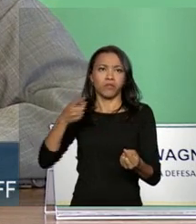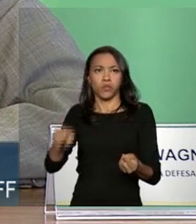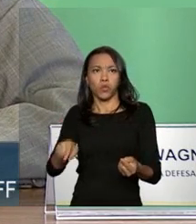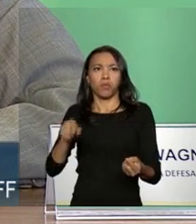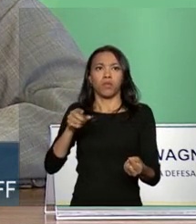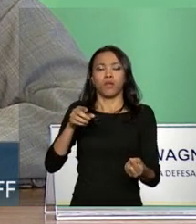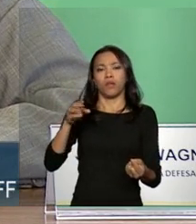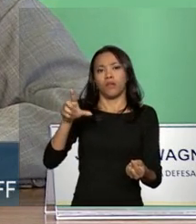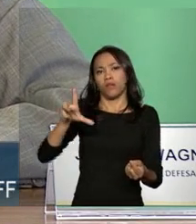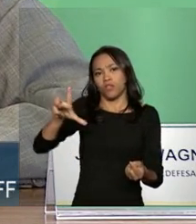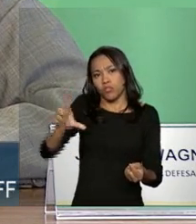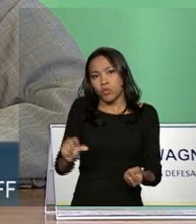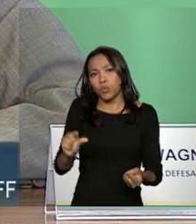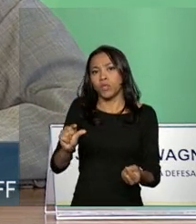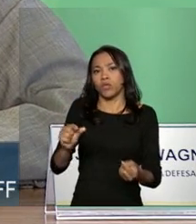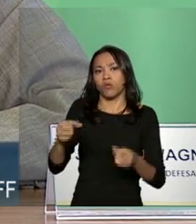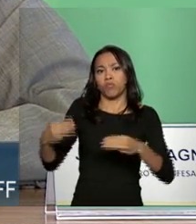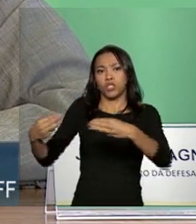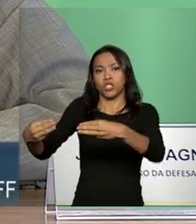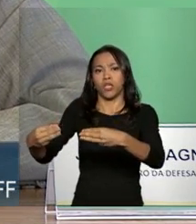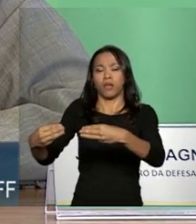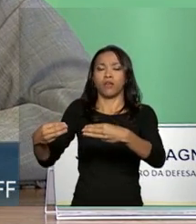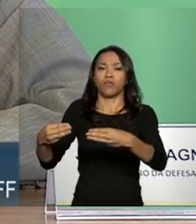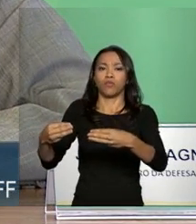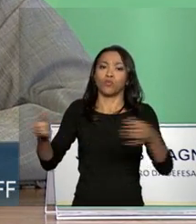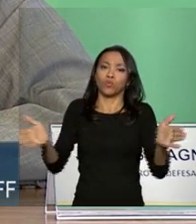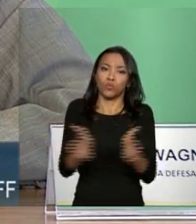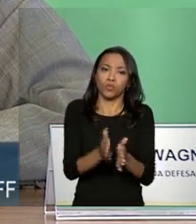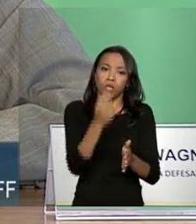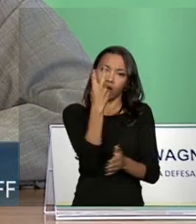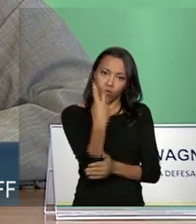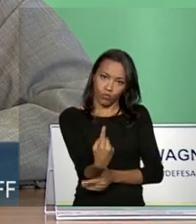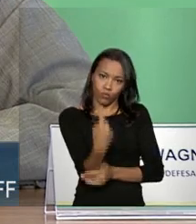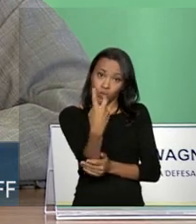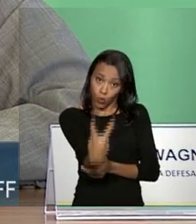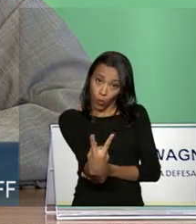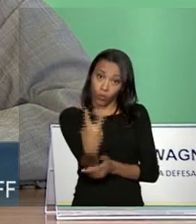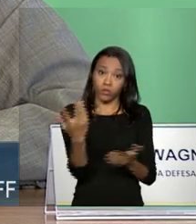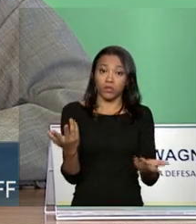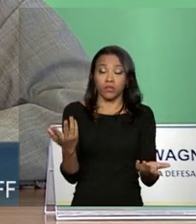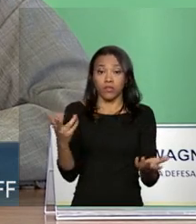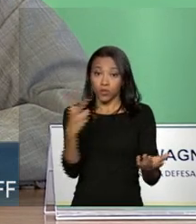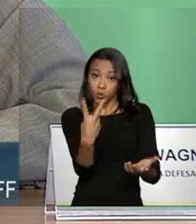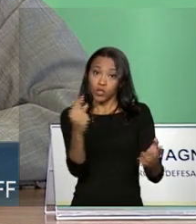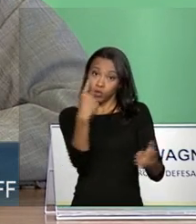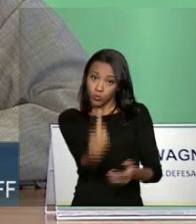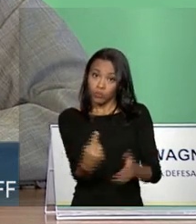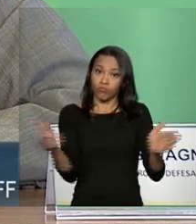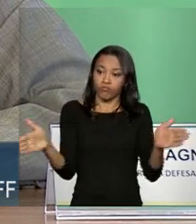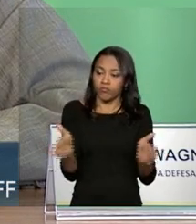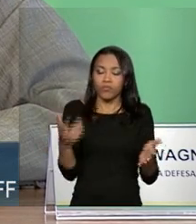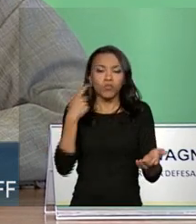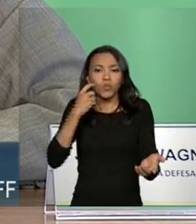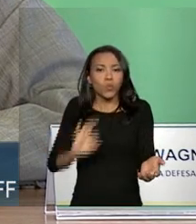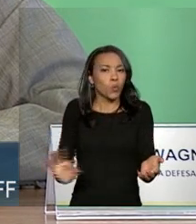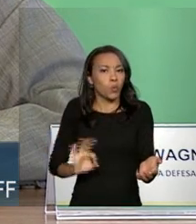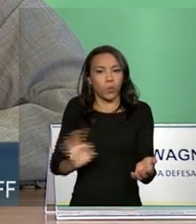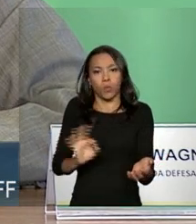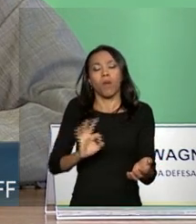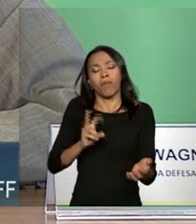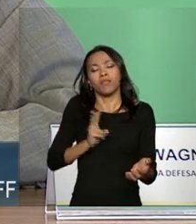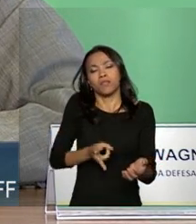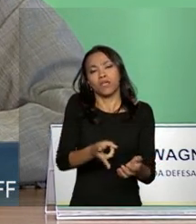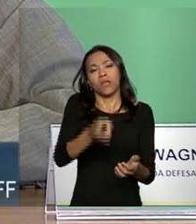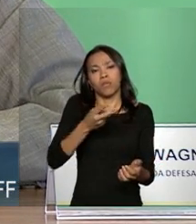B ou C, fusão dessa com aquela. Mas eu diria que o guarda-chuva da boa gestão e da racionalidade vai estar